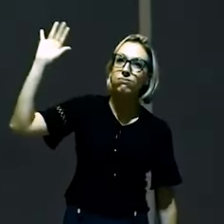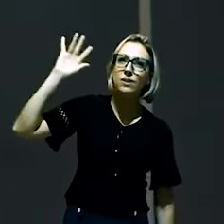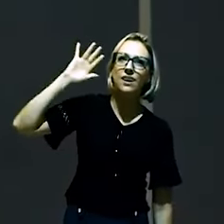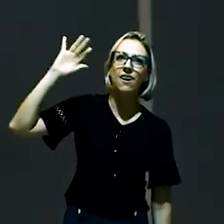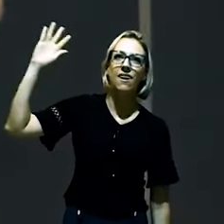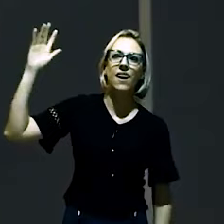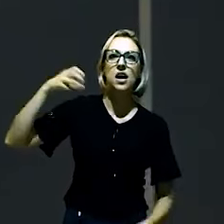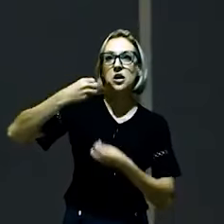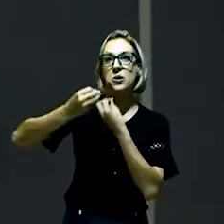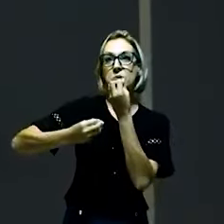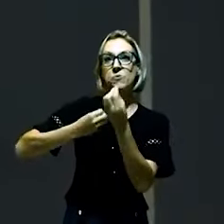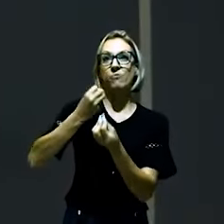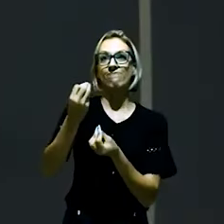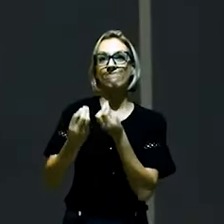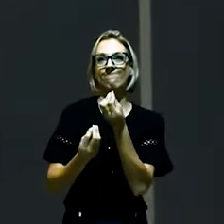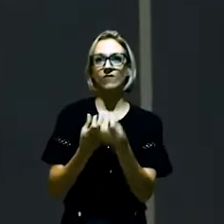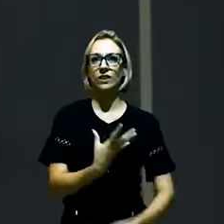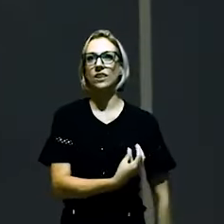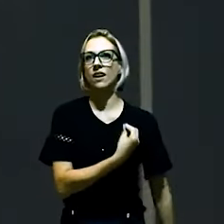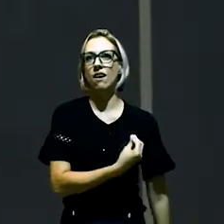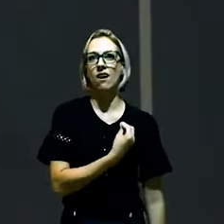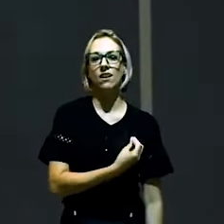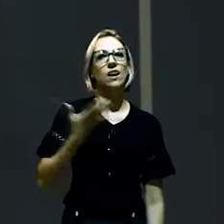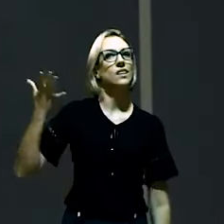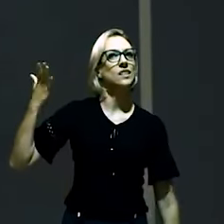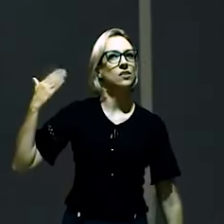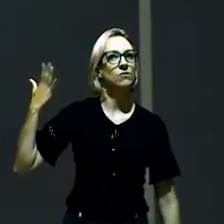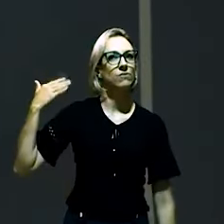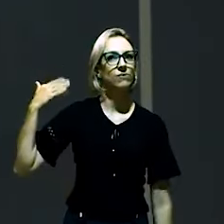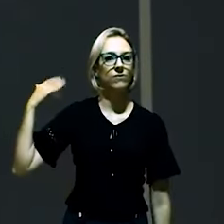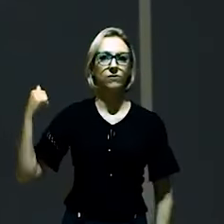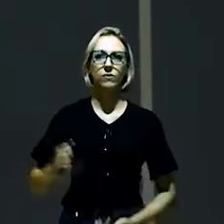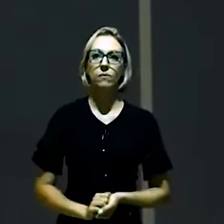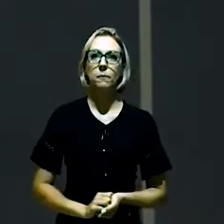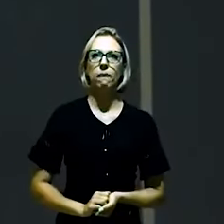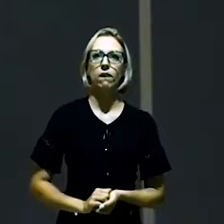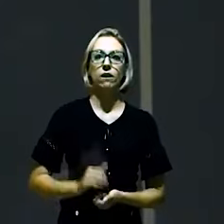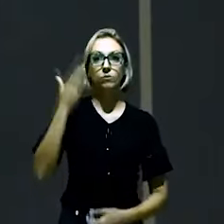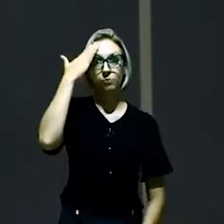aconteceu naquela época. A força que esse homem tinha,